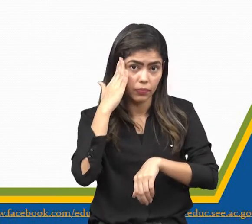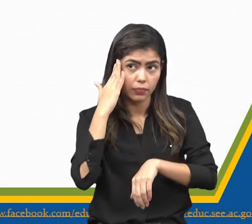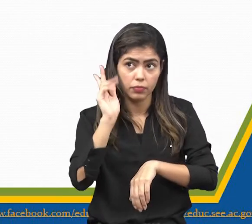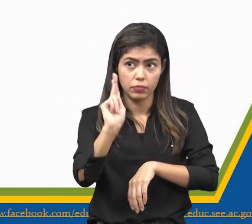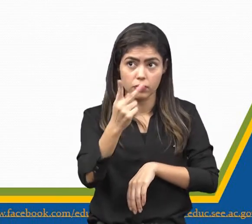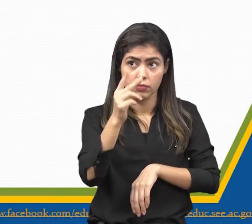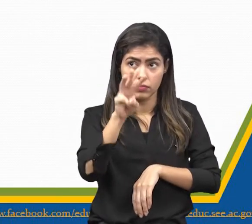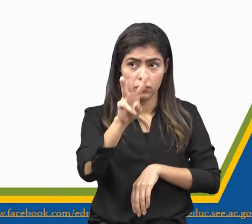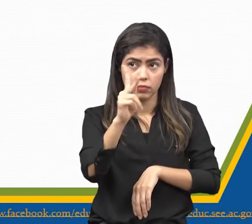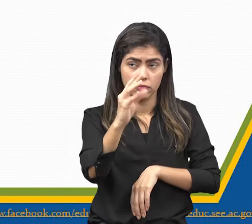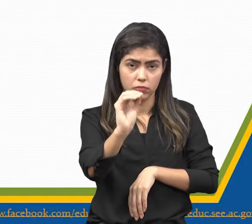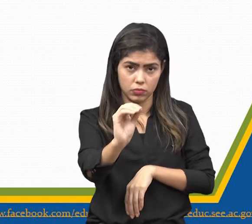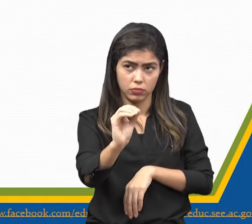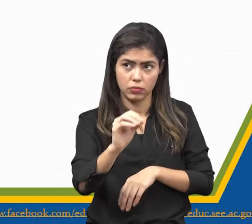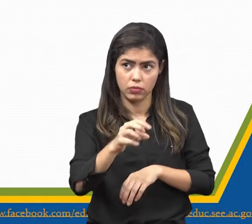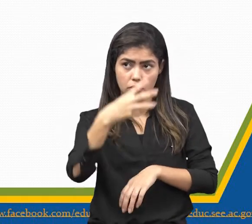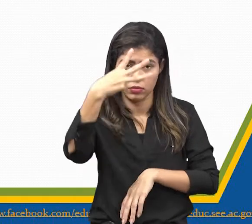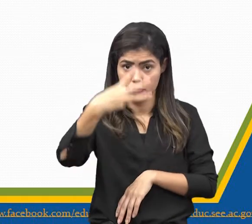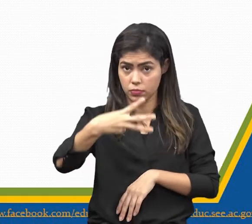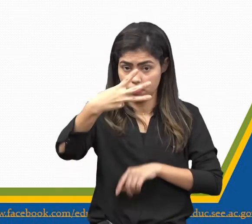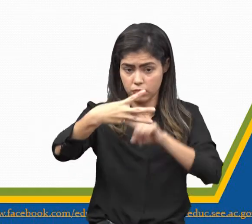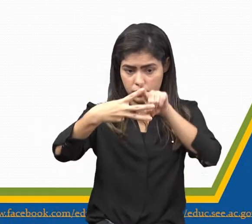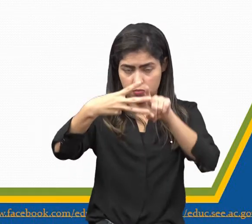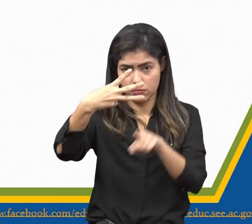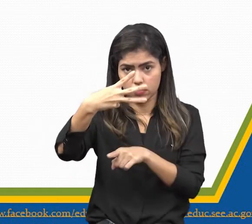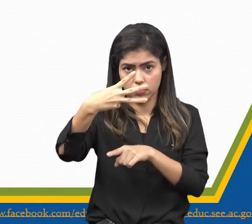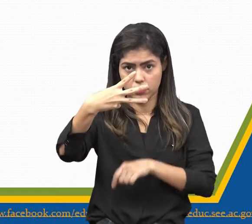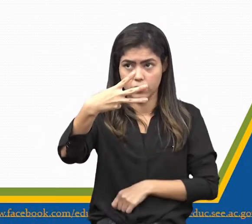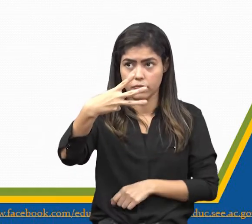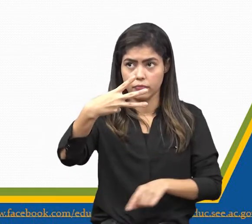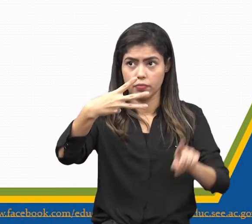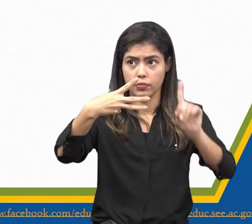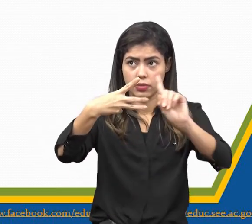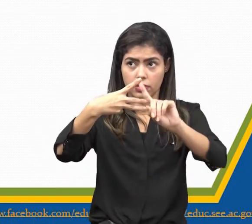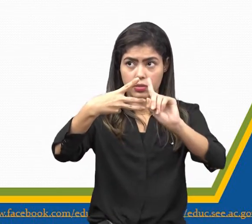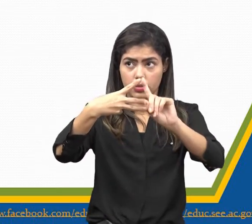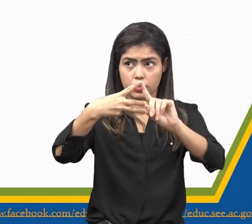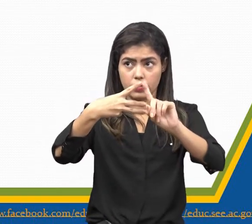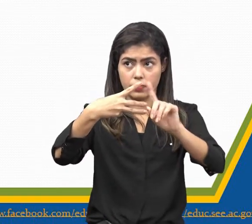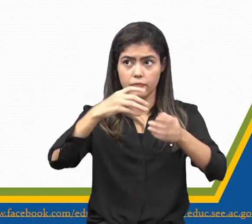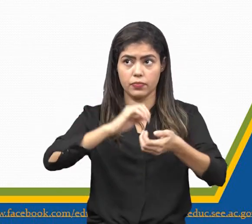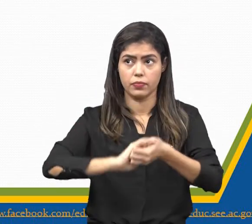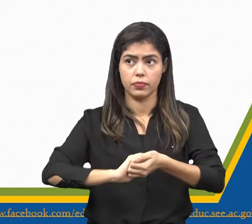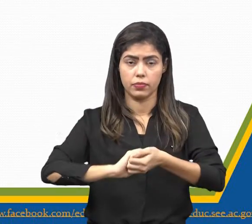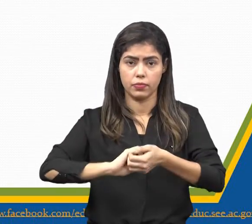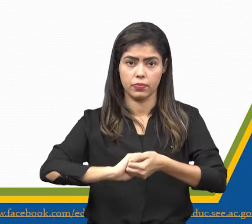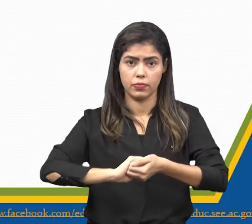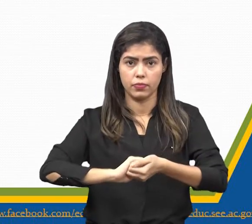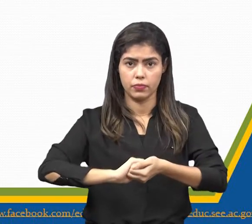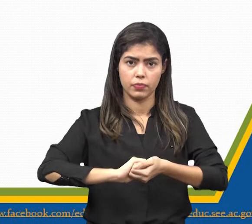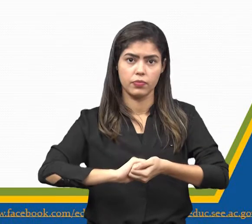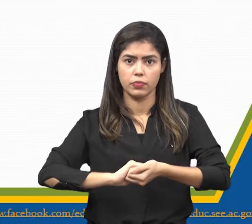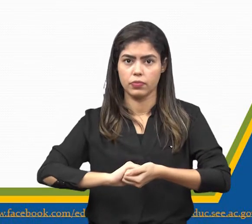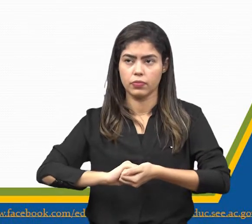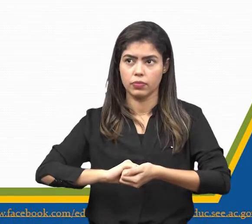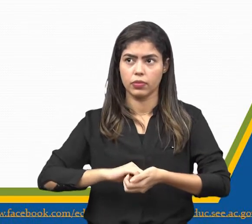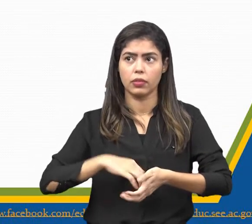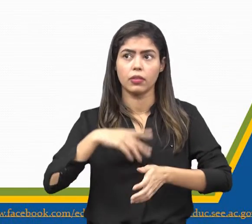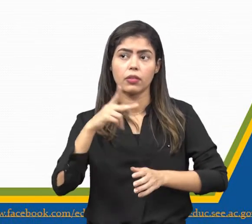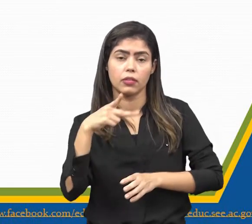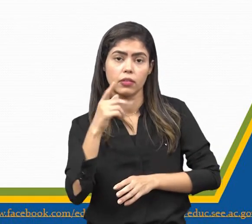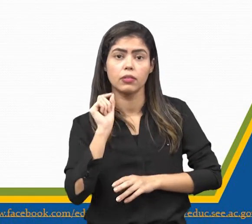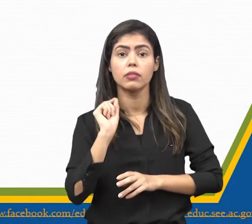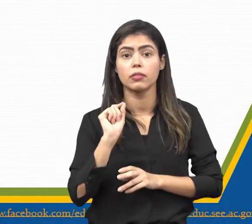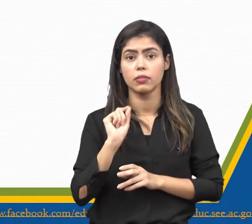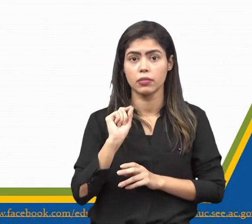who? Coloquei 3 exemplos ali para você. She worked for a man. The man used to be an